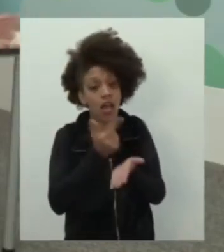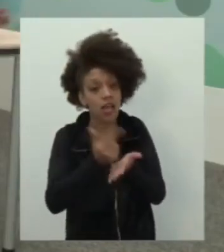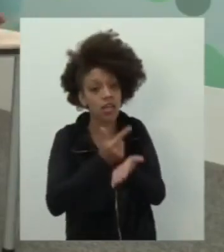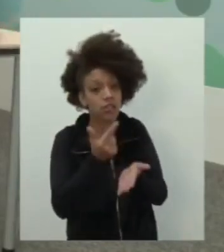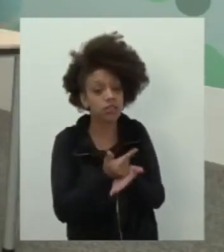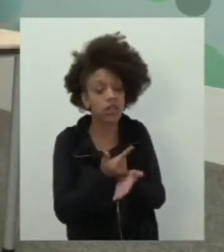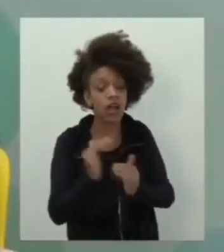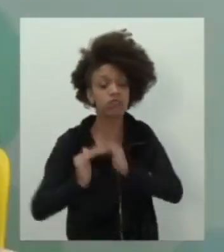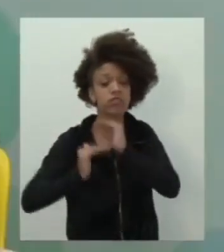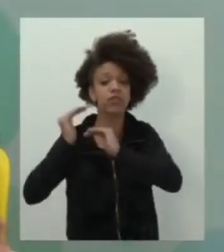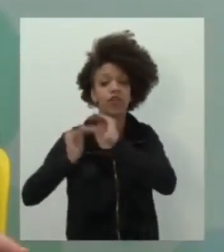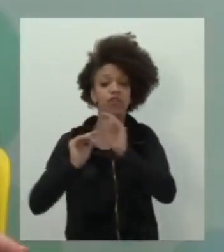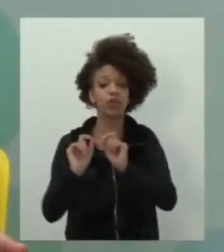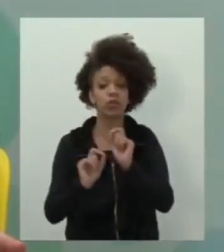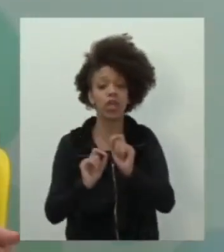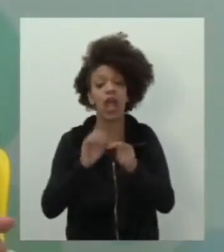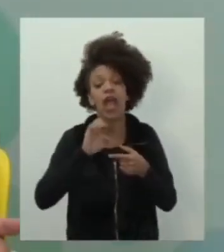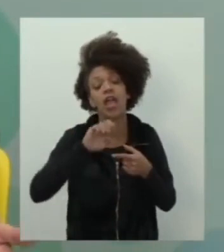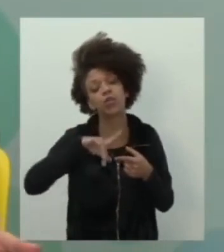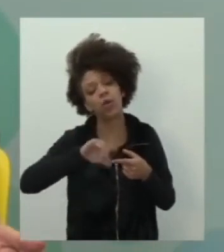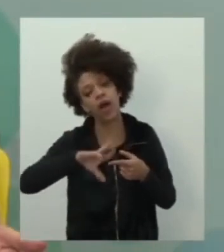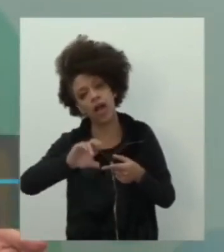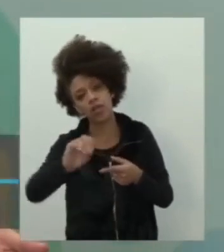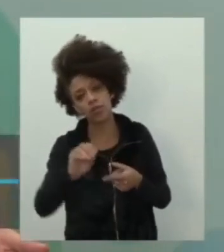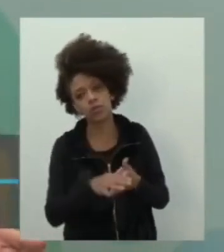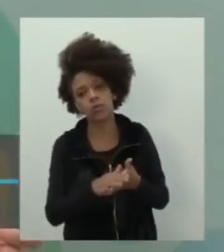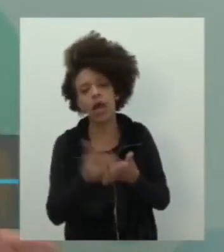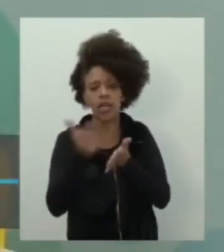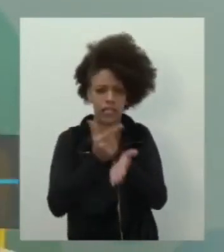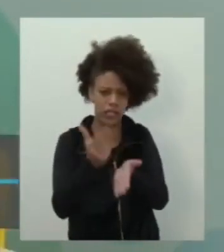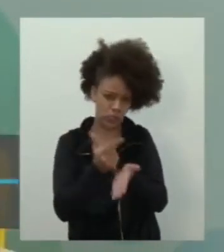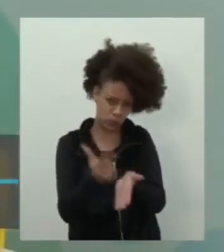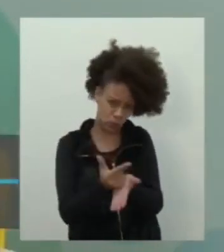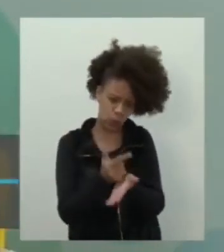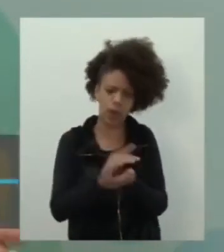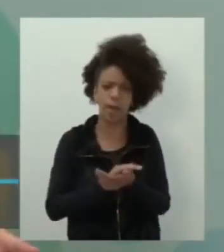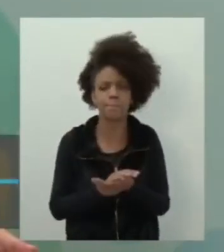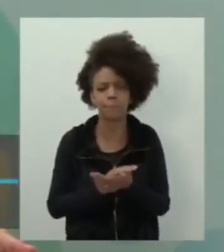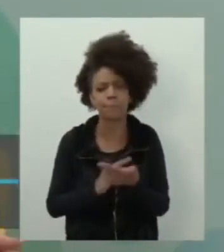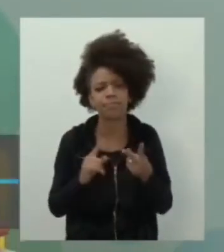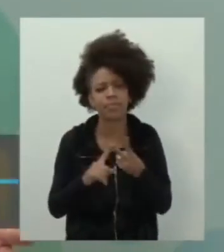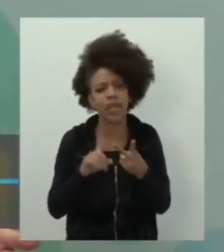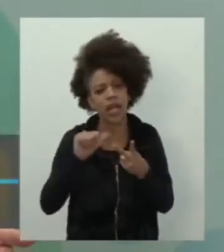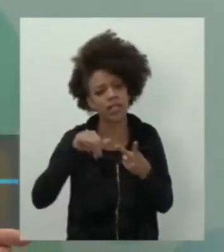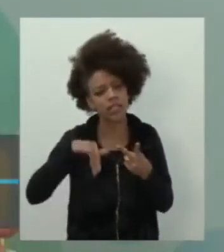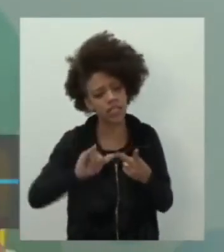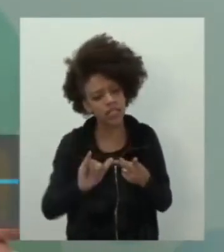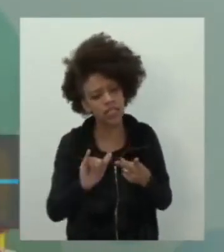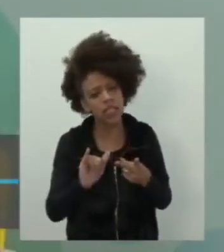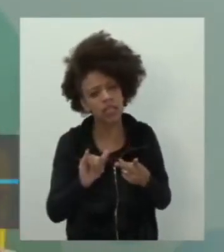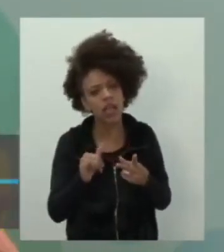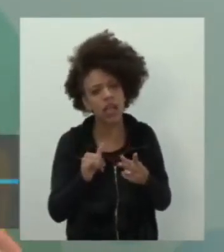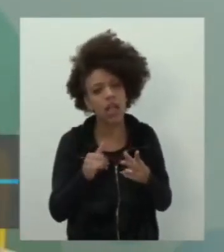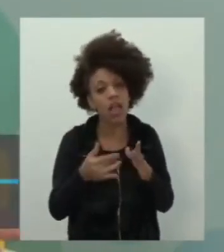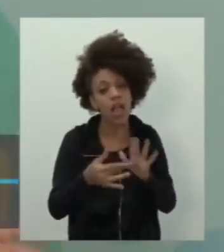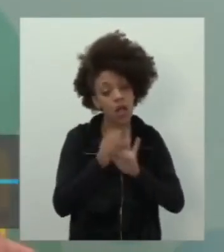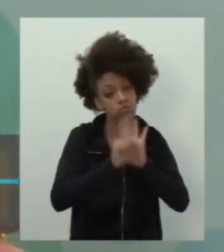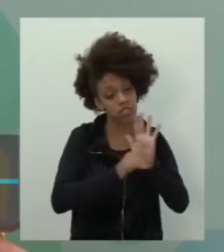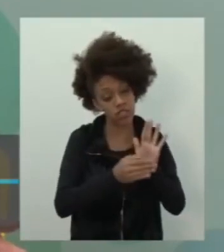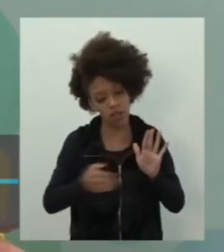movendo? Aí o Eduardo, algo que tem a ver com literatura. A Dani, são as épocas de determinado